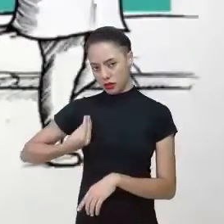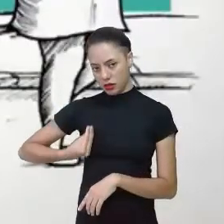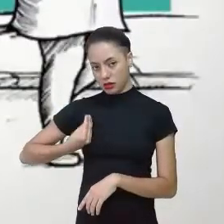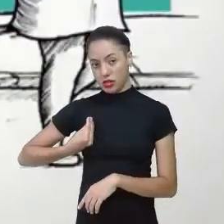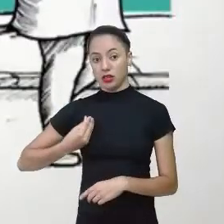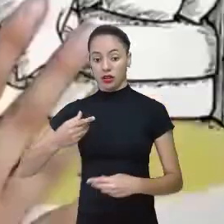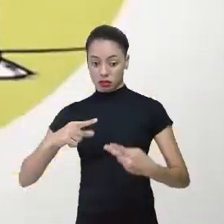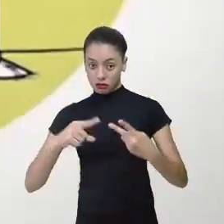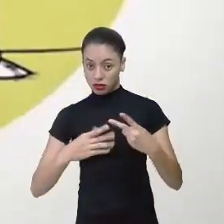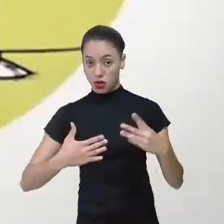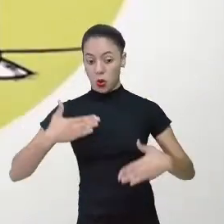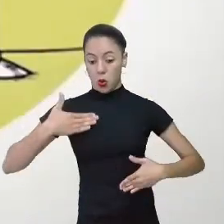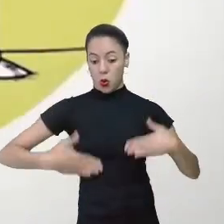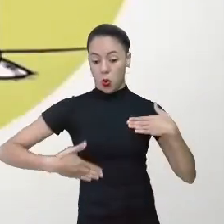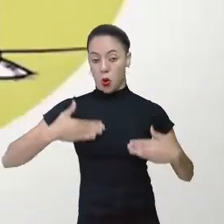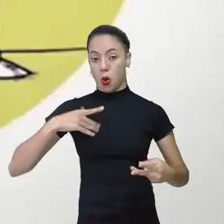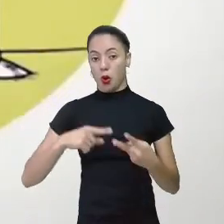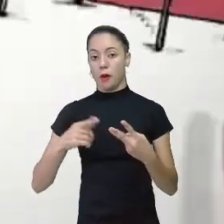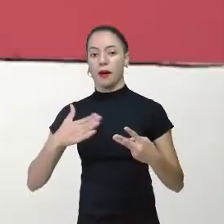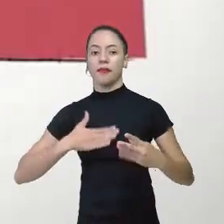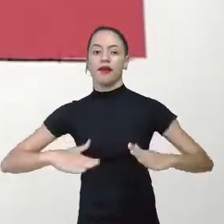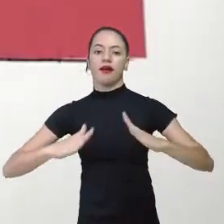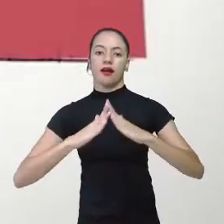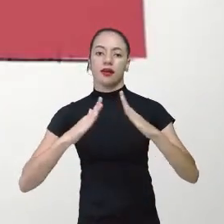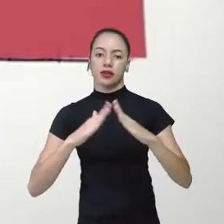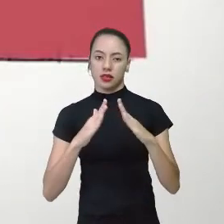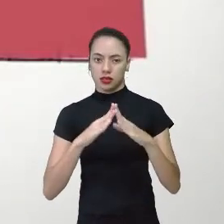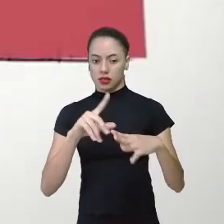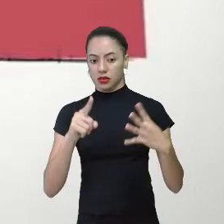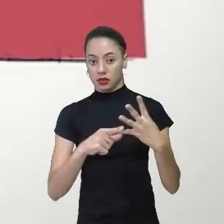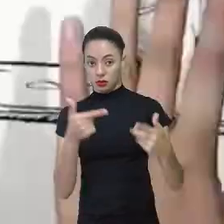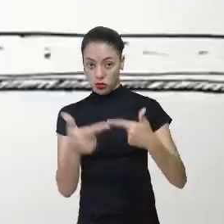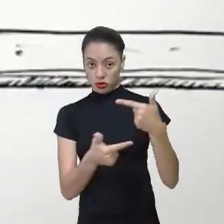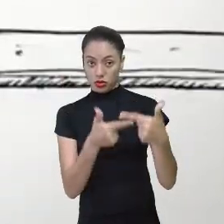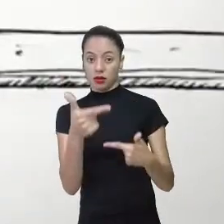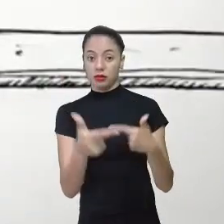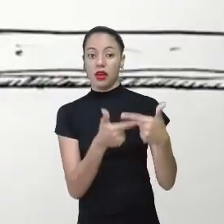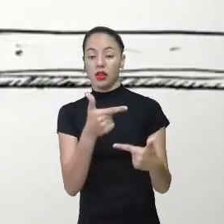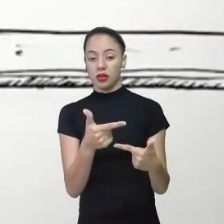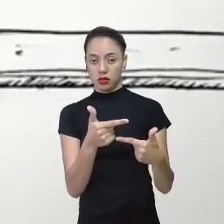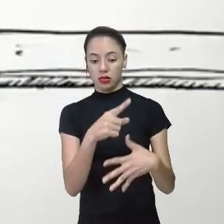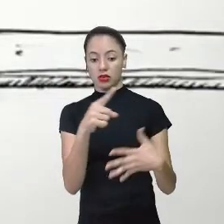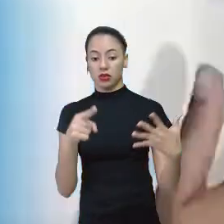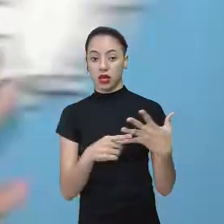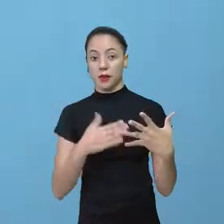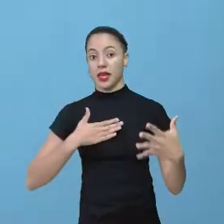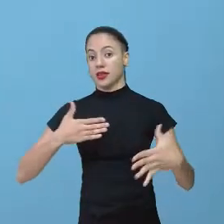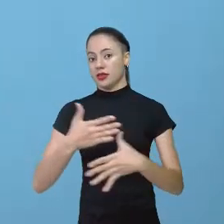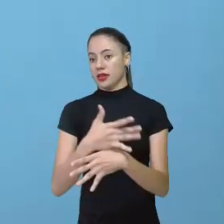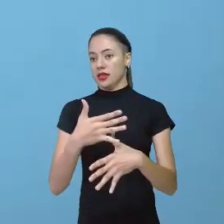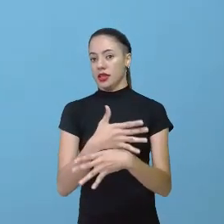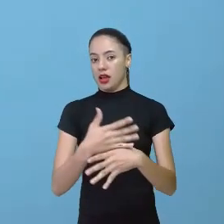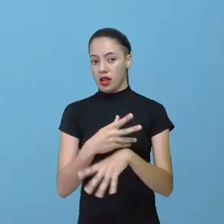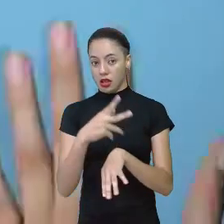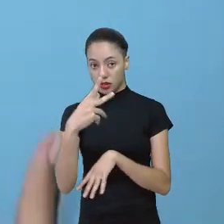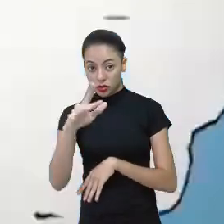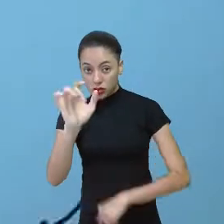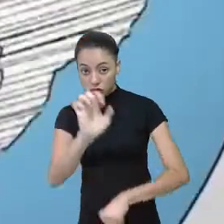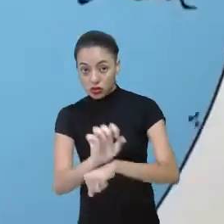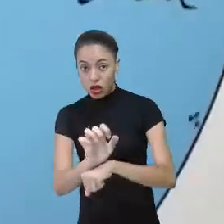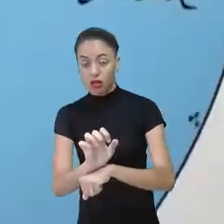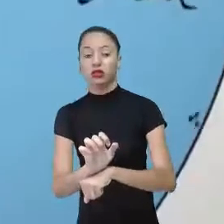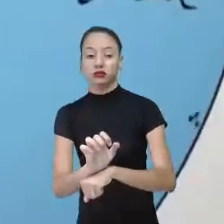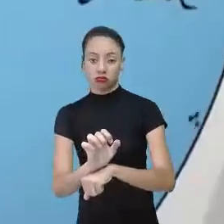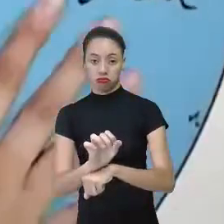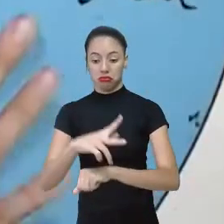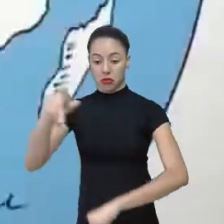seu corpo, a sua casa, o seu trabalho, a sua cidade, o seu estado, o